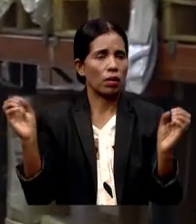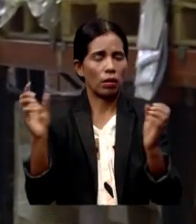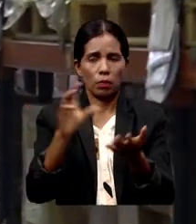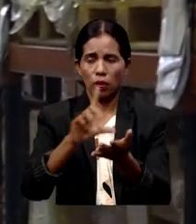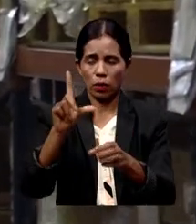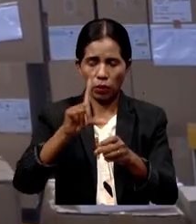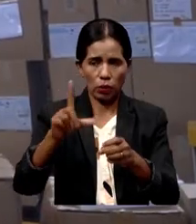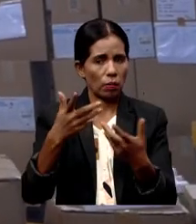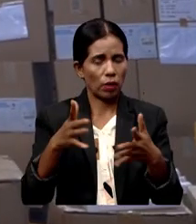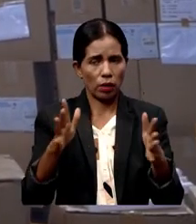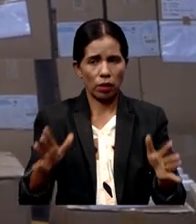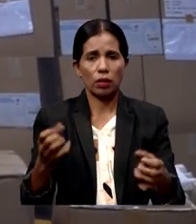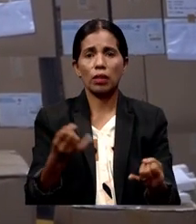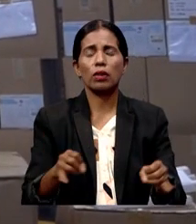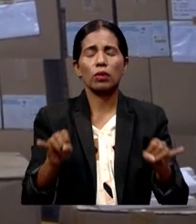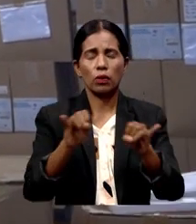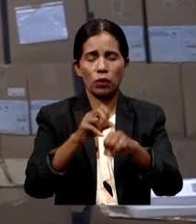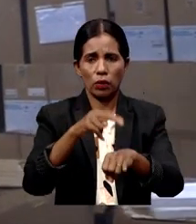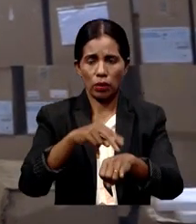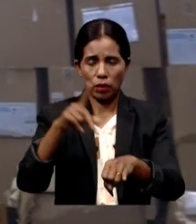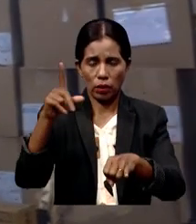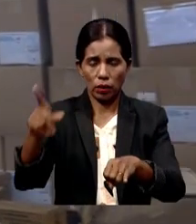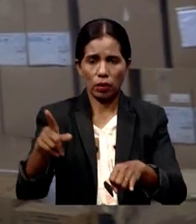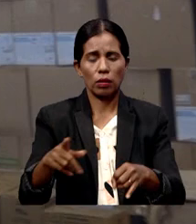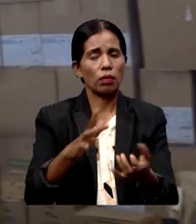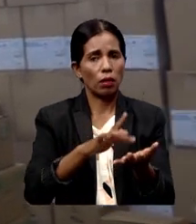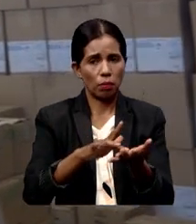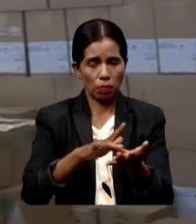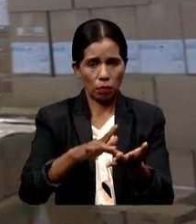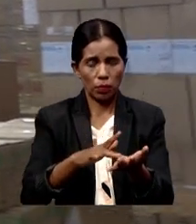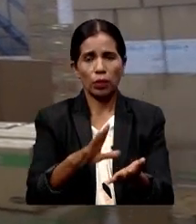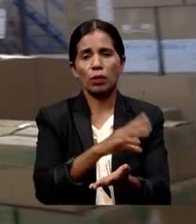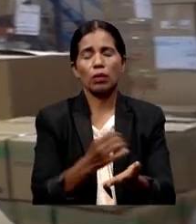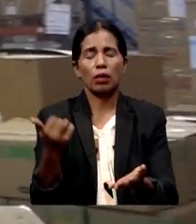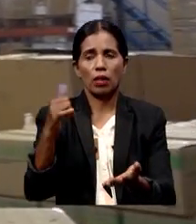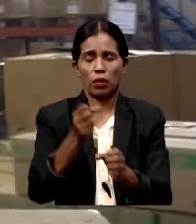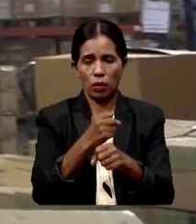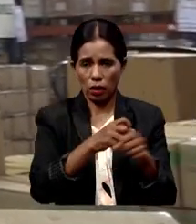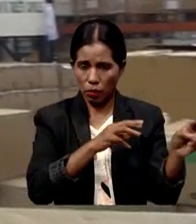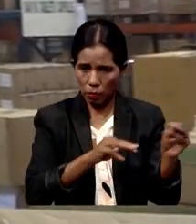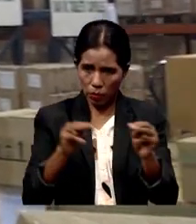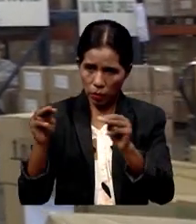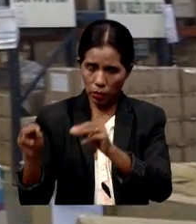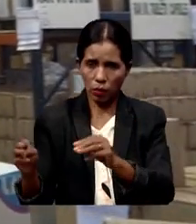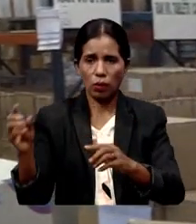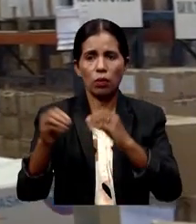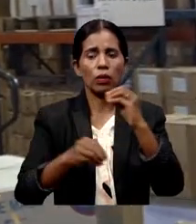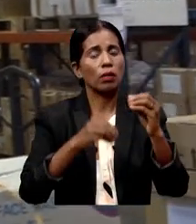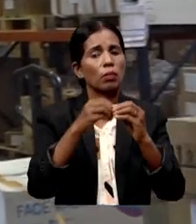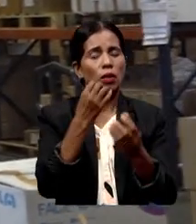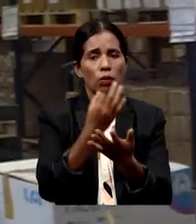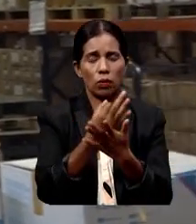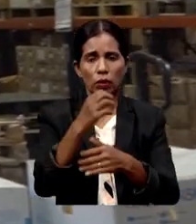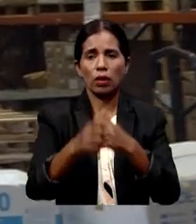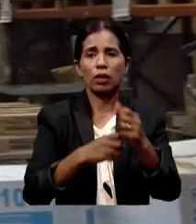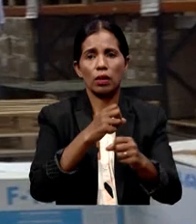O situação né, Instituto Nacional Farmácia no Produto Médico, esforço atual mudança internal, orçamento tinha rinroro no